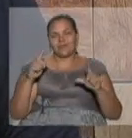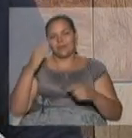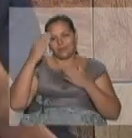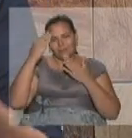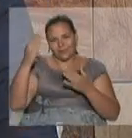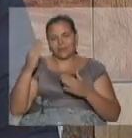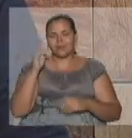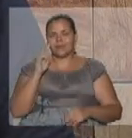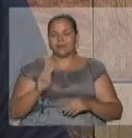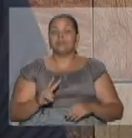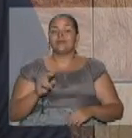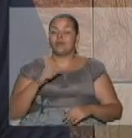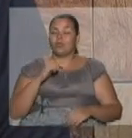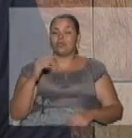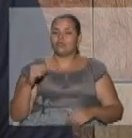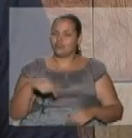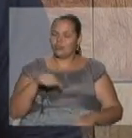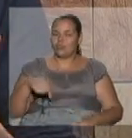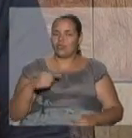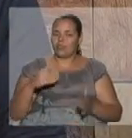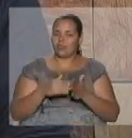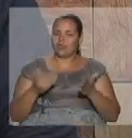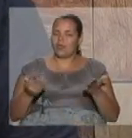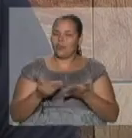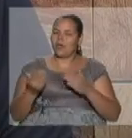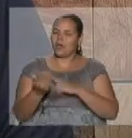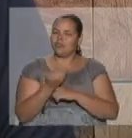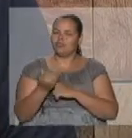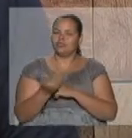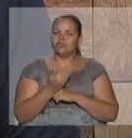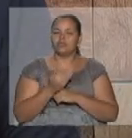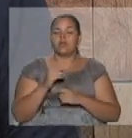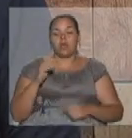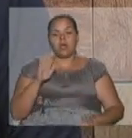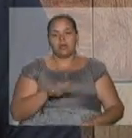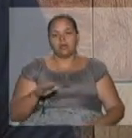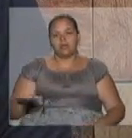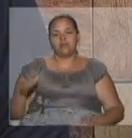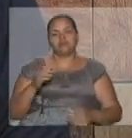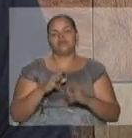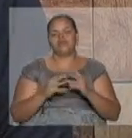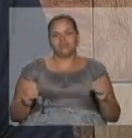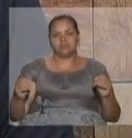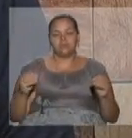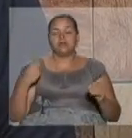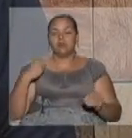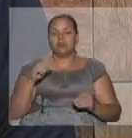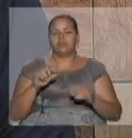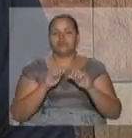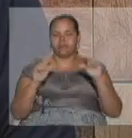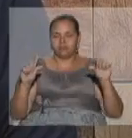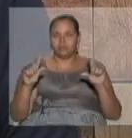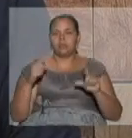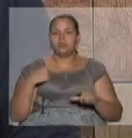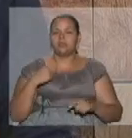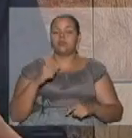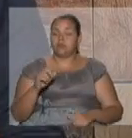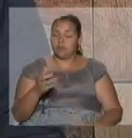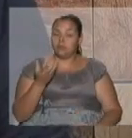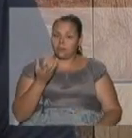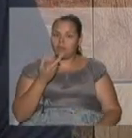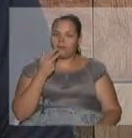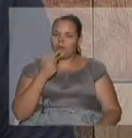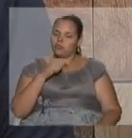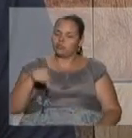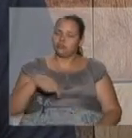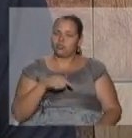sua audiência, obrigada por estar conosco até agora e por nos ajudar a localizar as crianças desaparecidas que a gente veicula aqui na nossa programação. Se você quiser